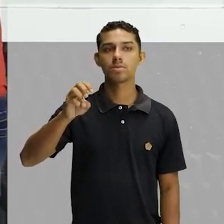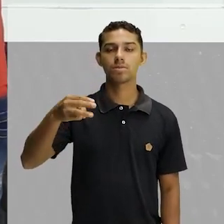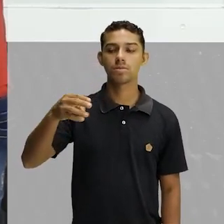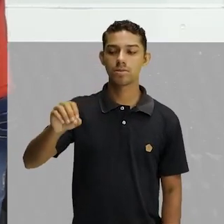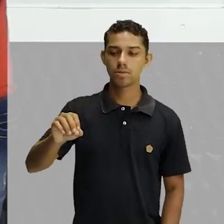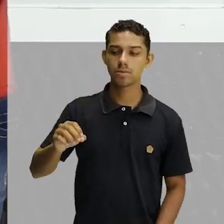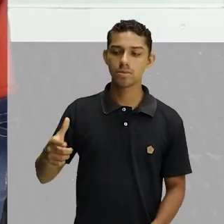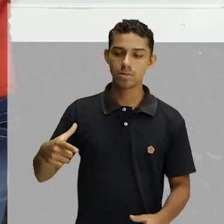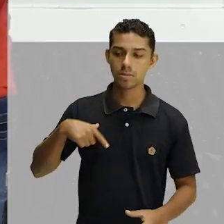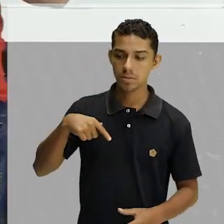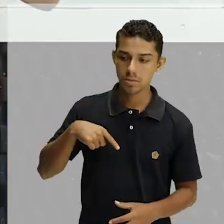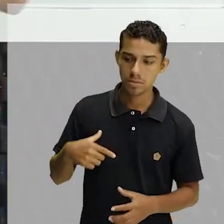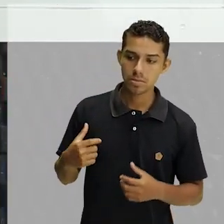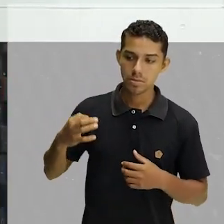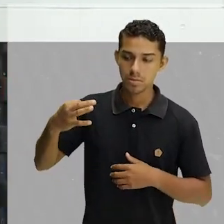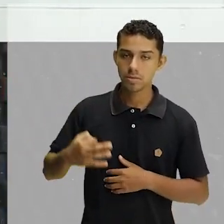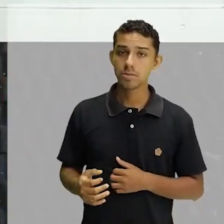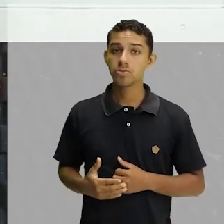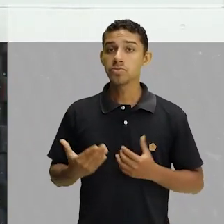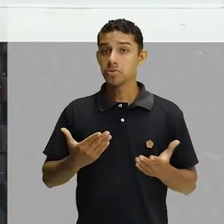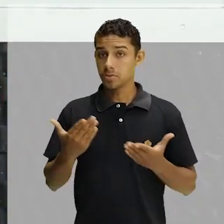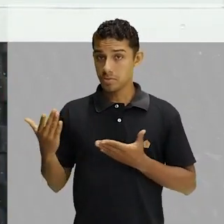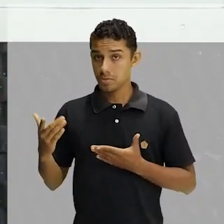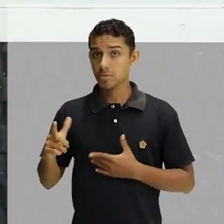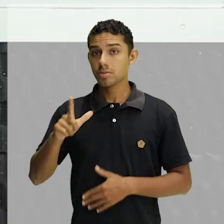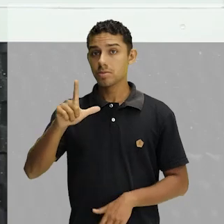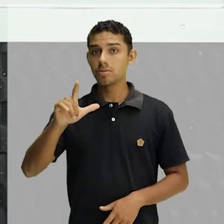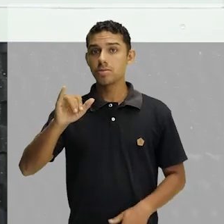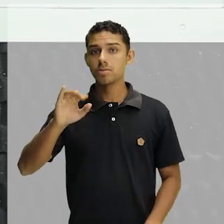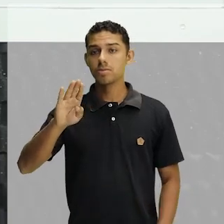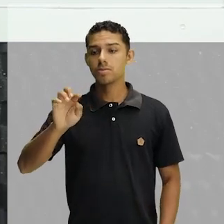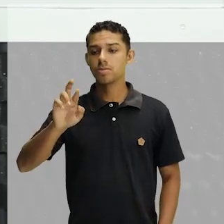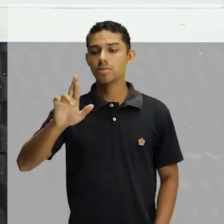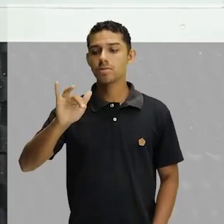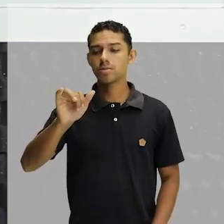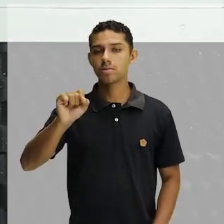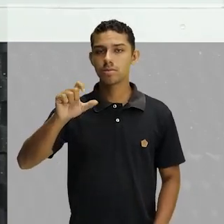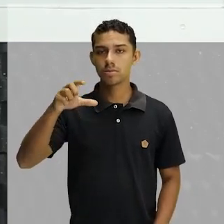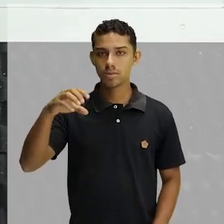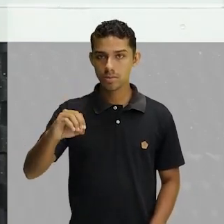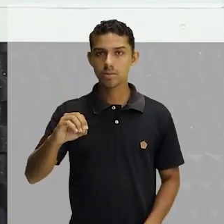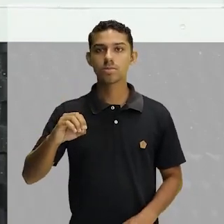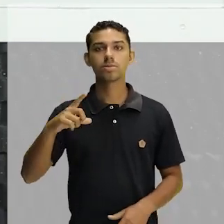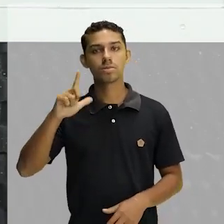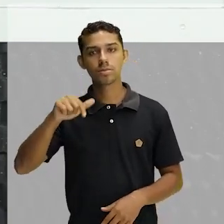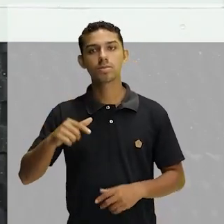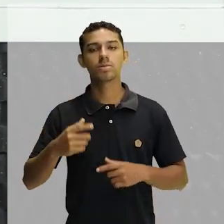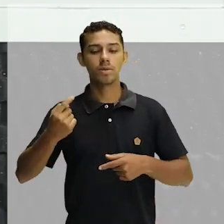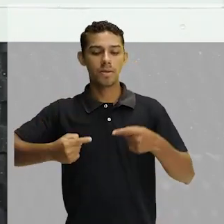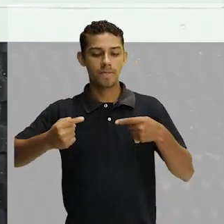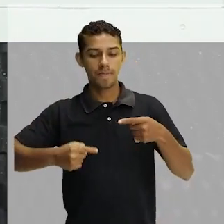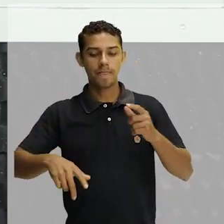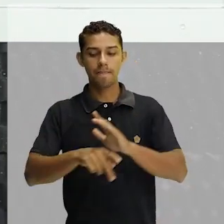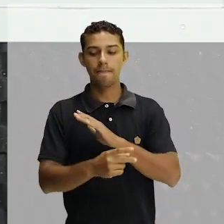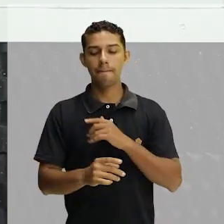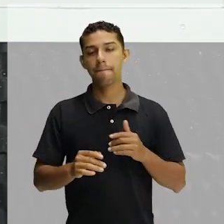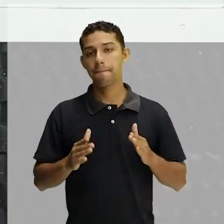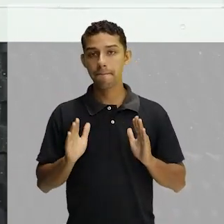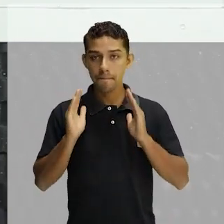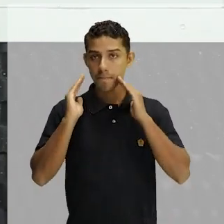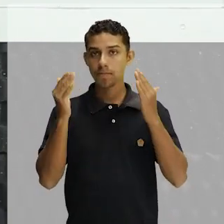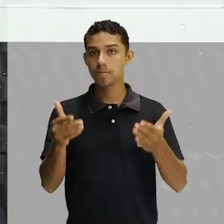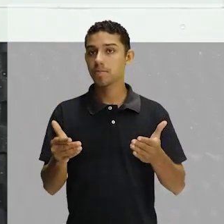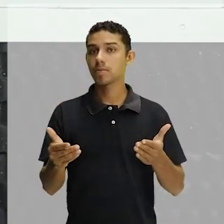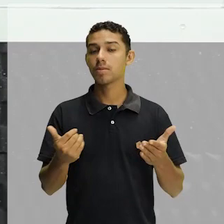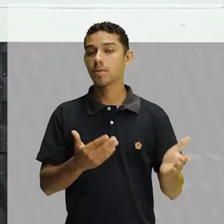liberalismo, correto? Essa instância do liberalismo lockeano, que é um liberalismo político, ele está traçando para a